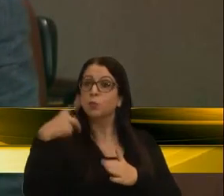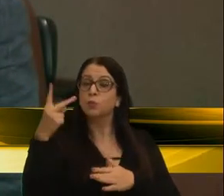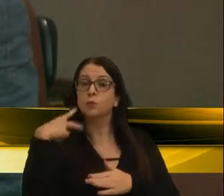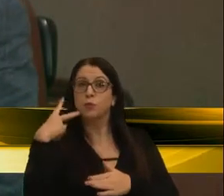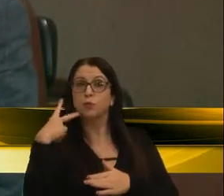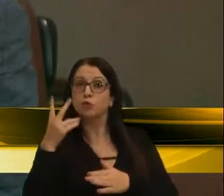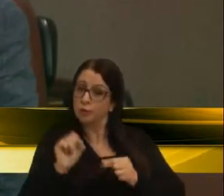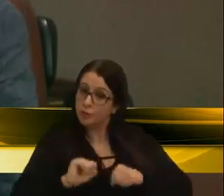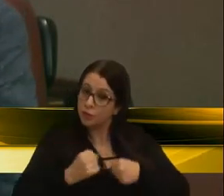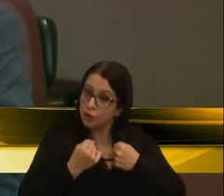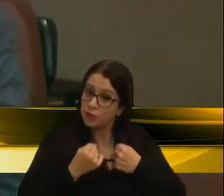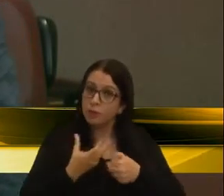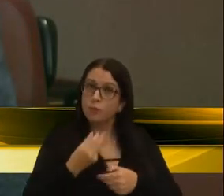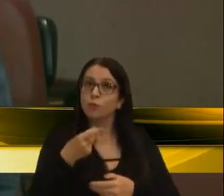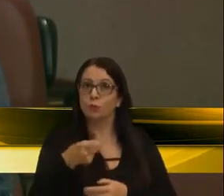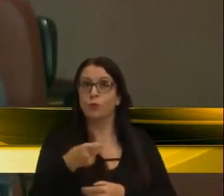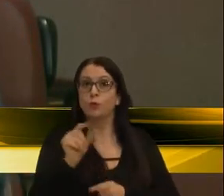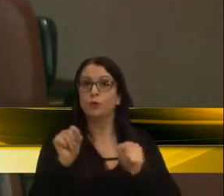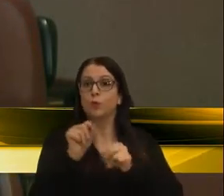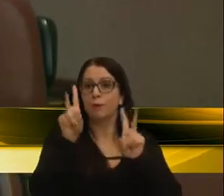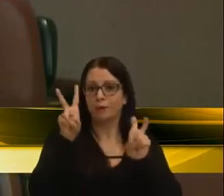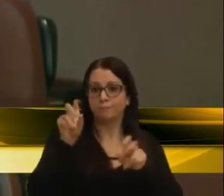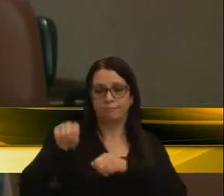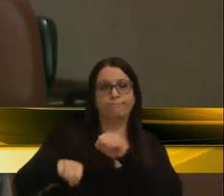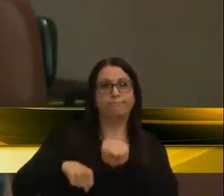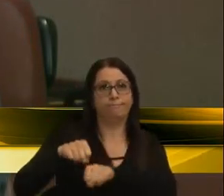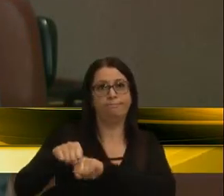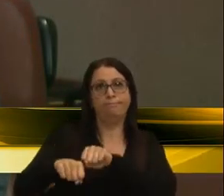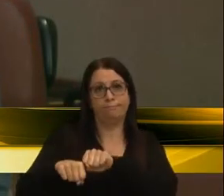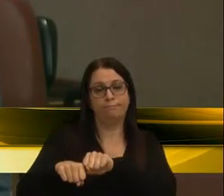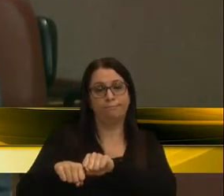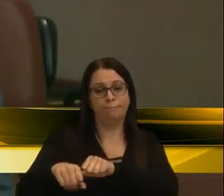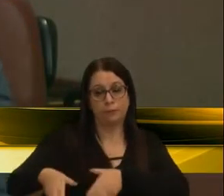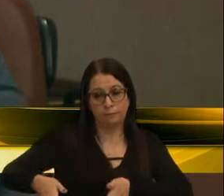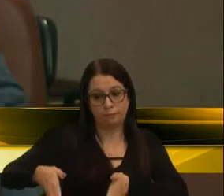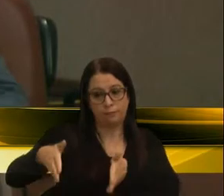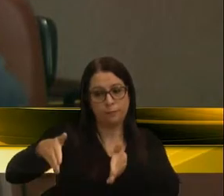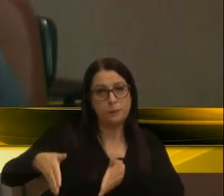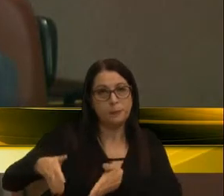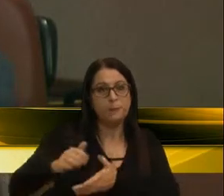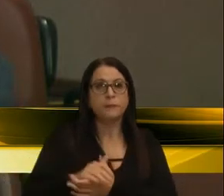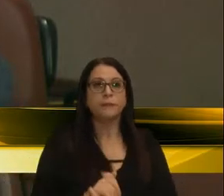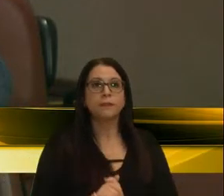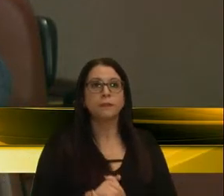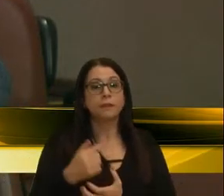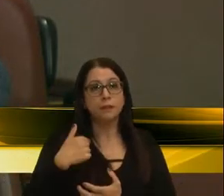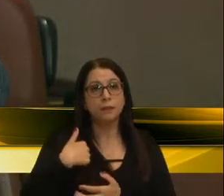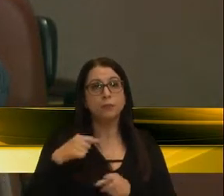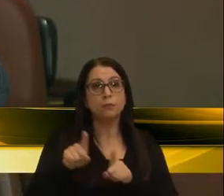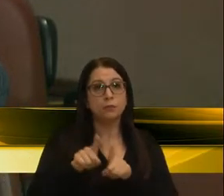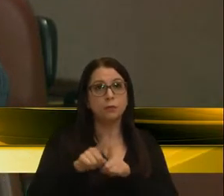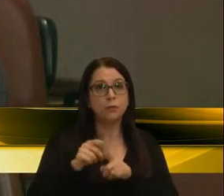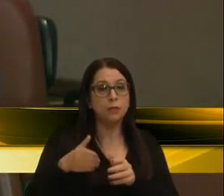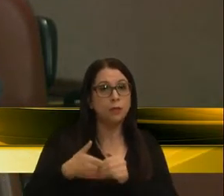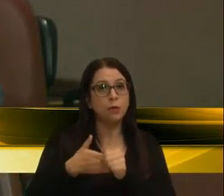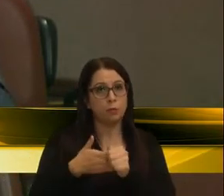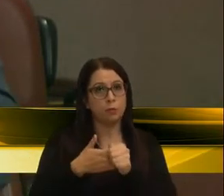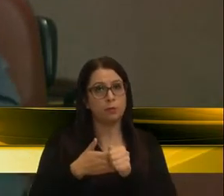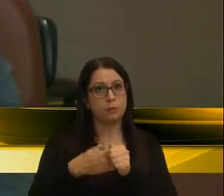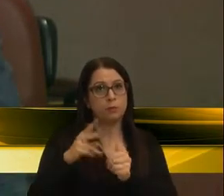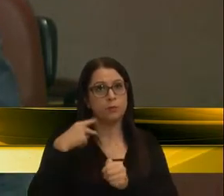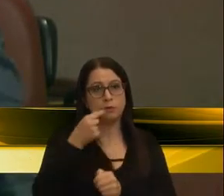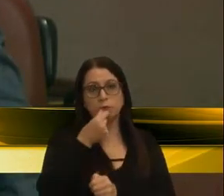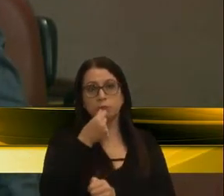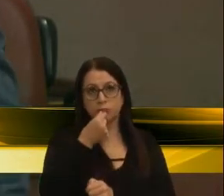já se dedicaram demais até essa questão das ciclovias. Né? Eu mesmo acompanhei, o vereador Beltrão